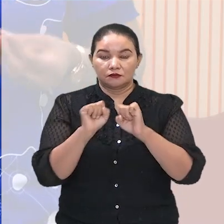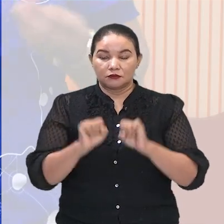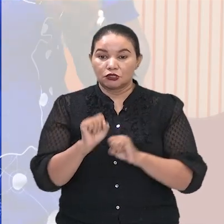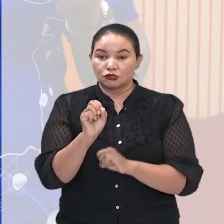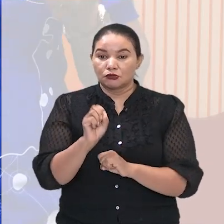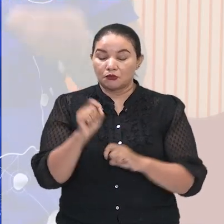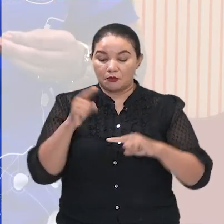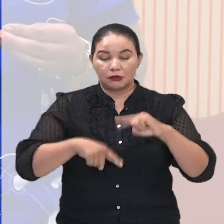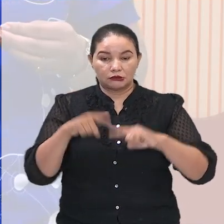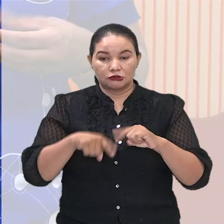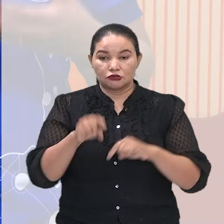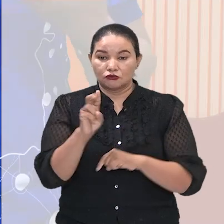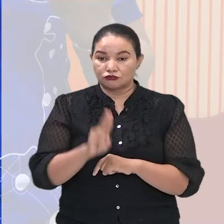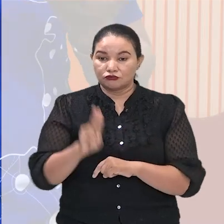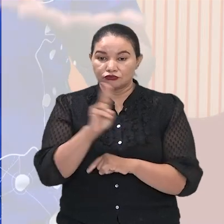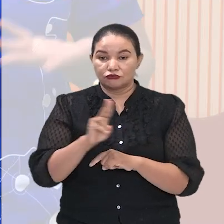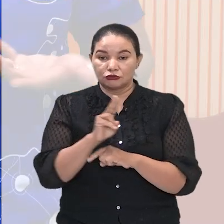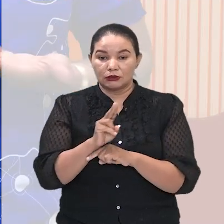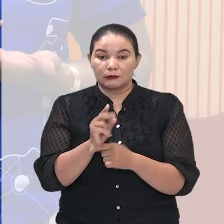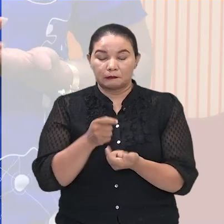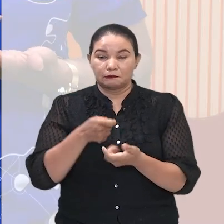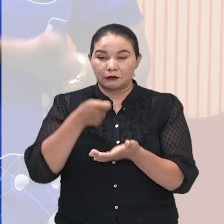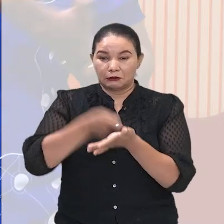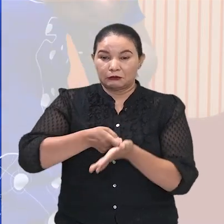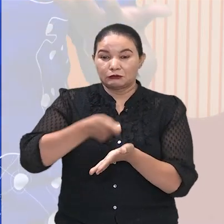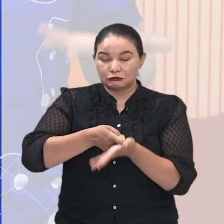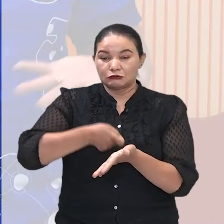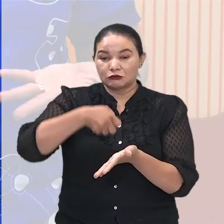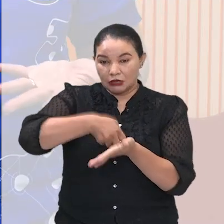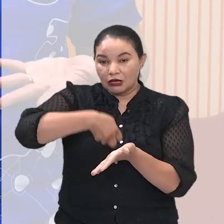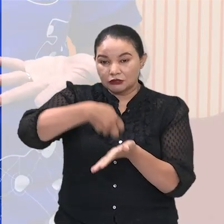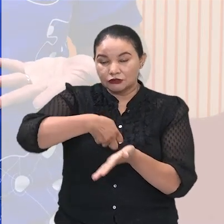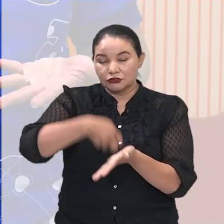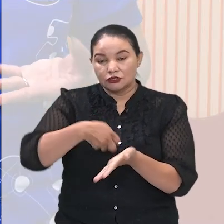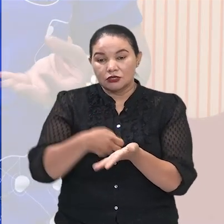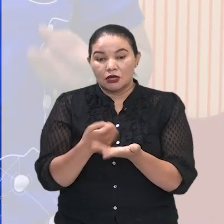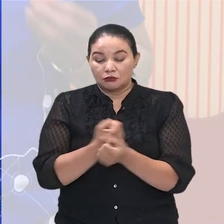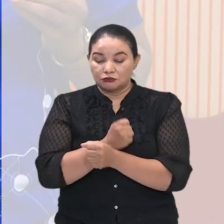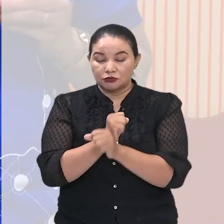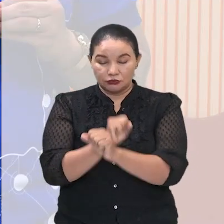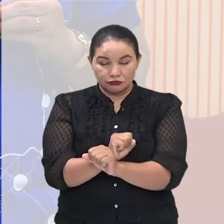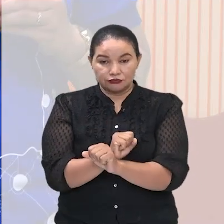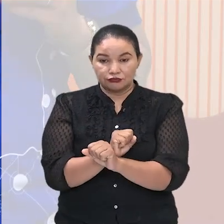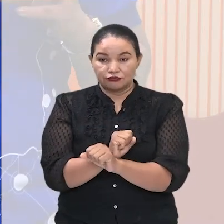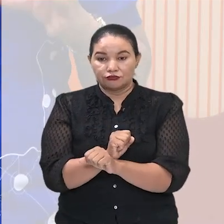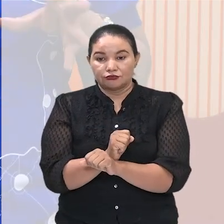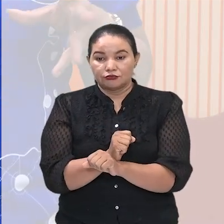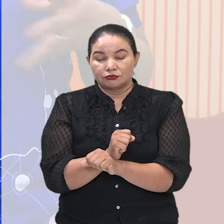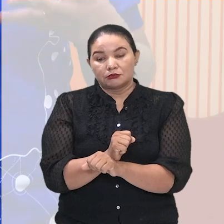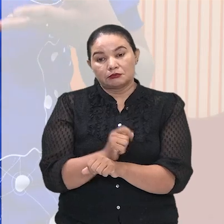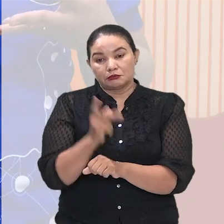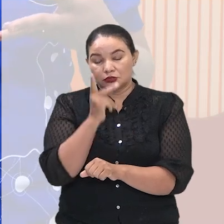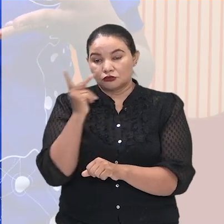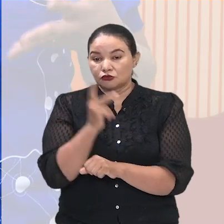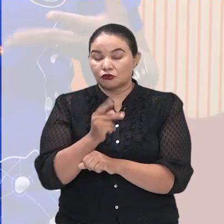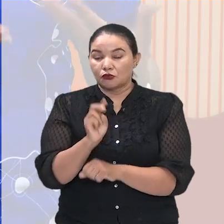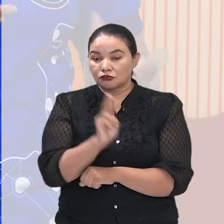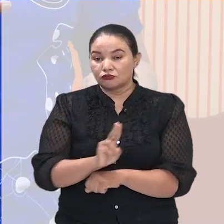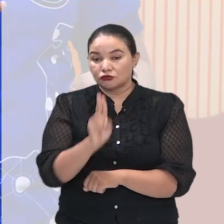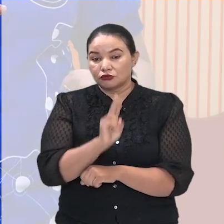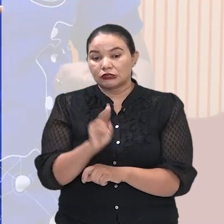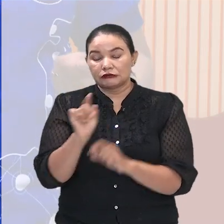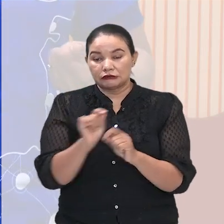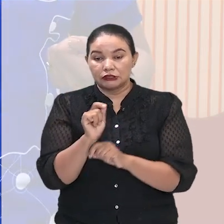instrumento de tortura aplicado aí aos escravizados. Geralmente quem usava essas máscaras eram